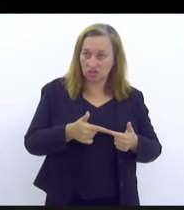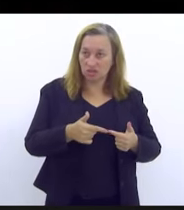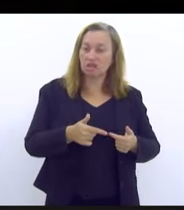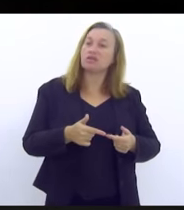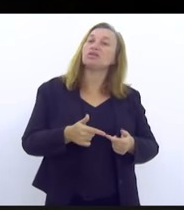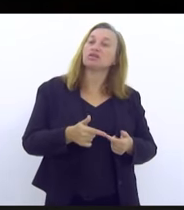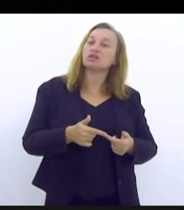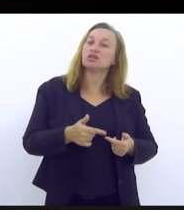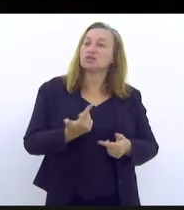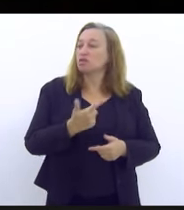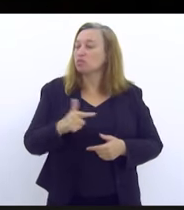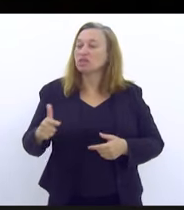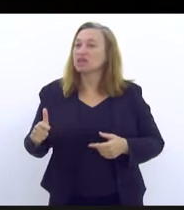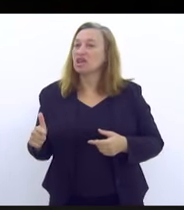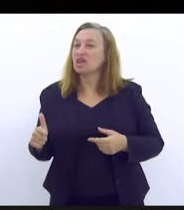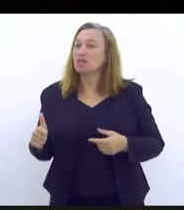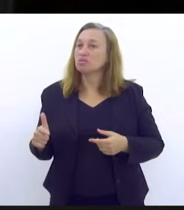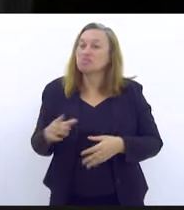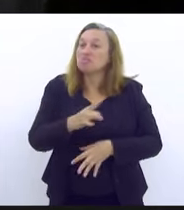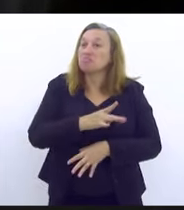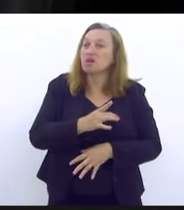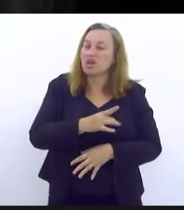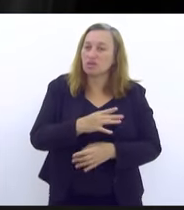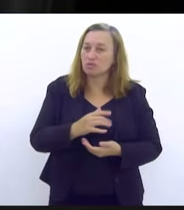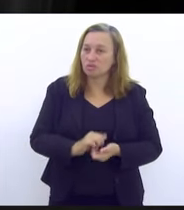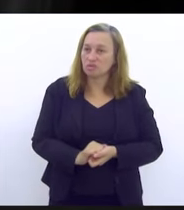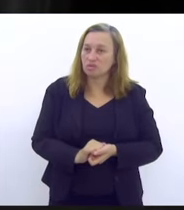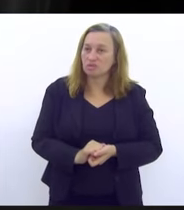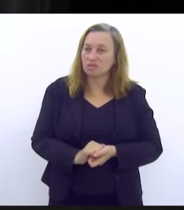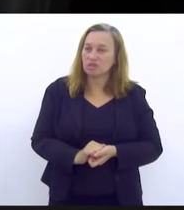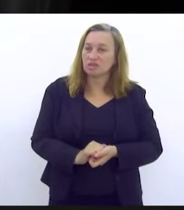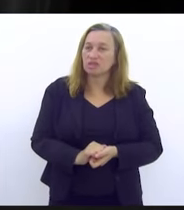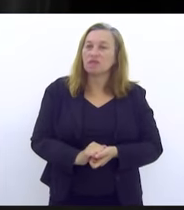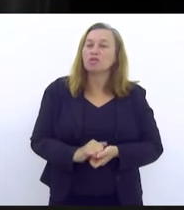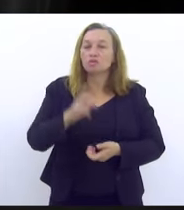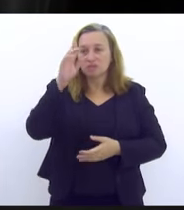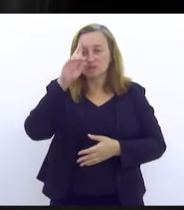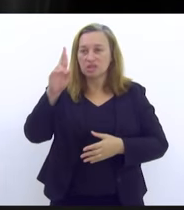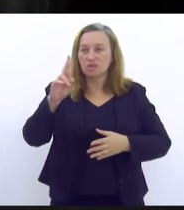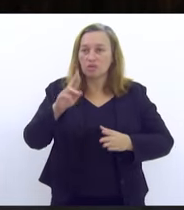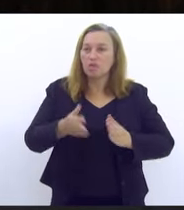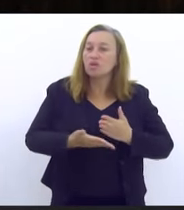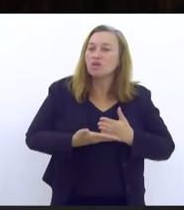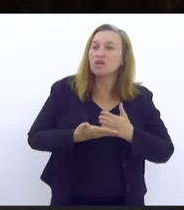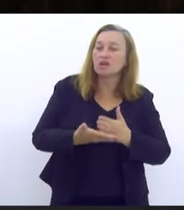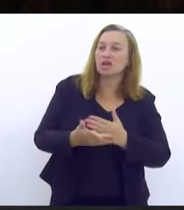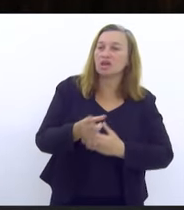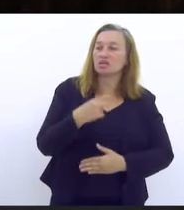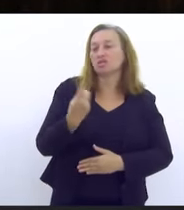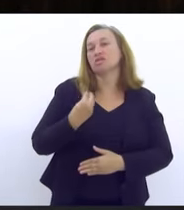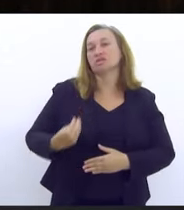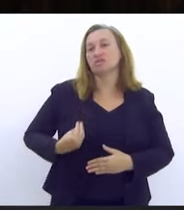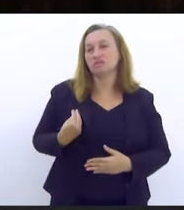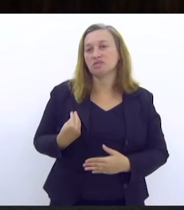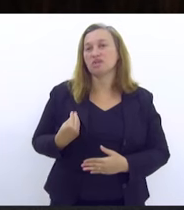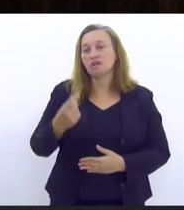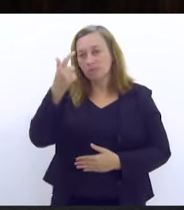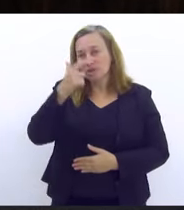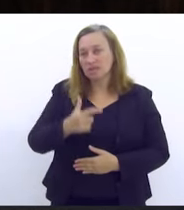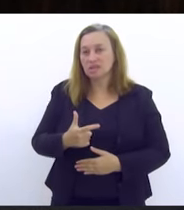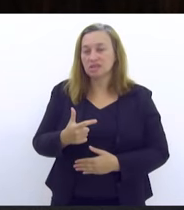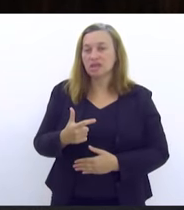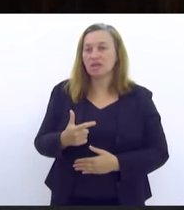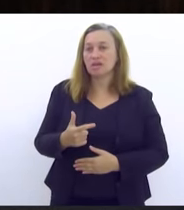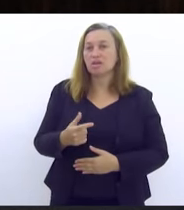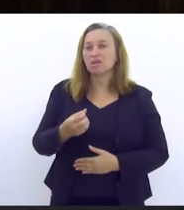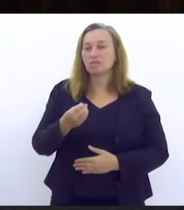não temos o que nós vamos enfrentar para levar uma criança dessa ao esconderijo e ser pessoas de bens e